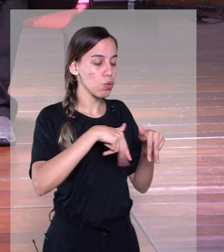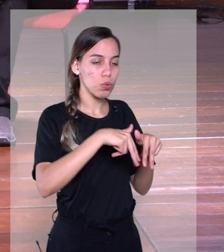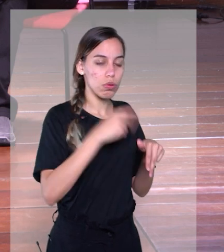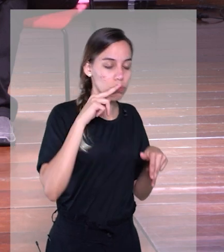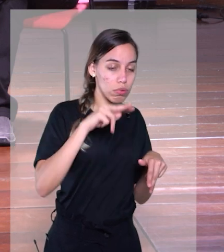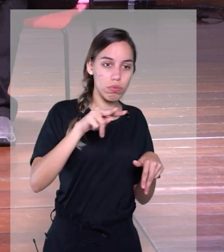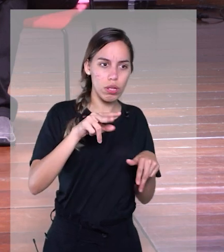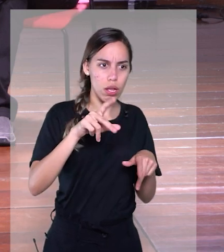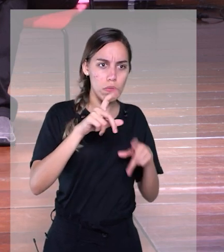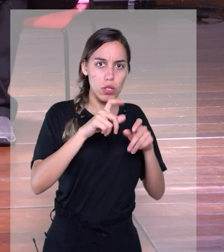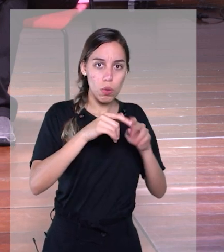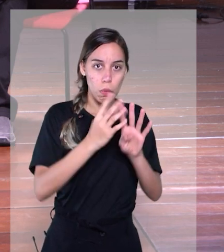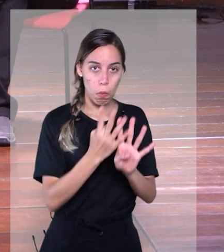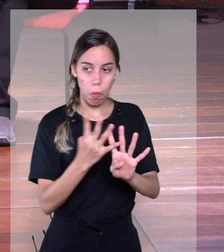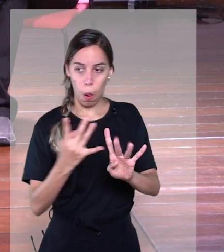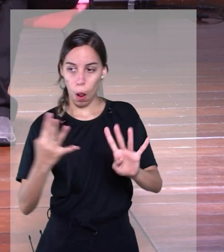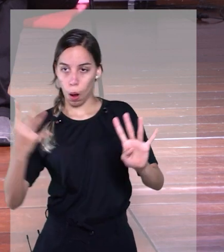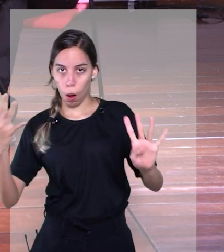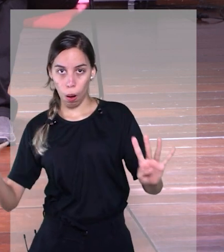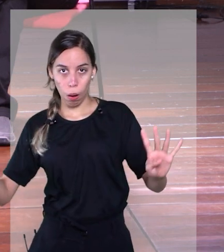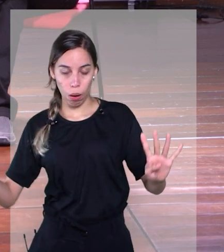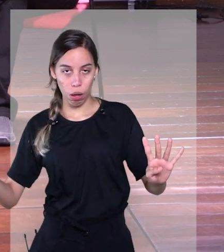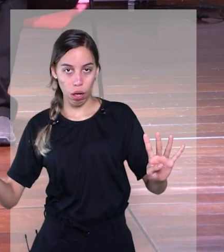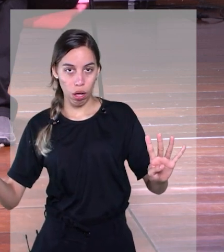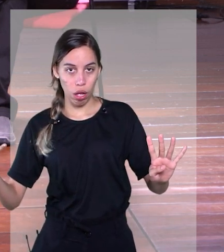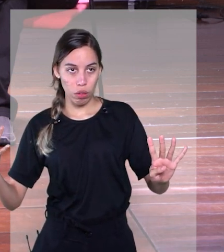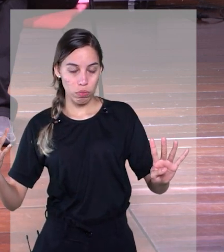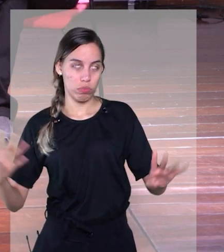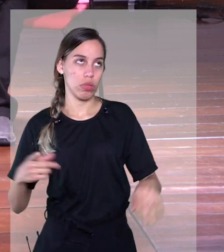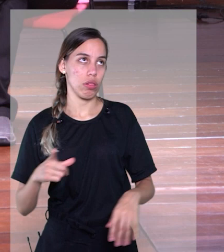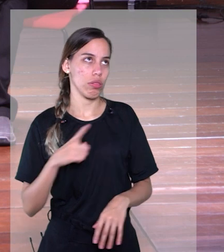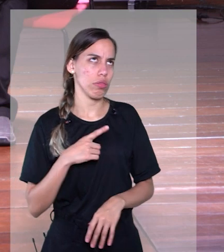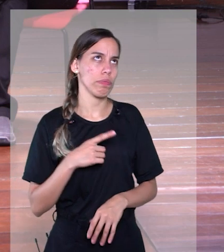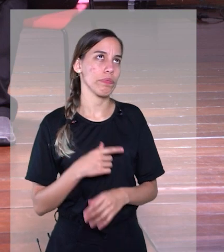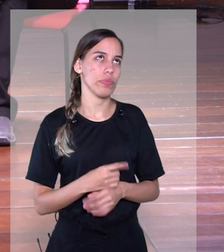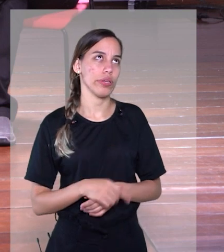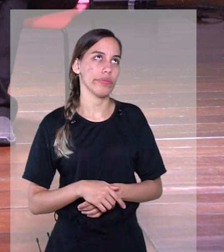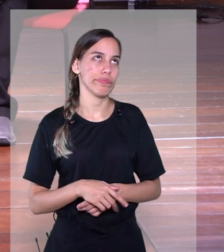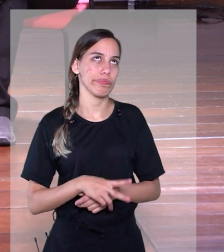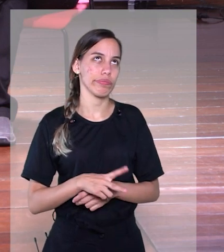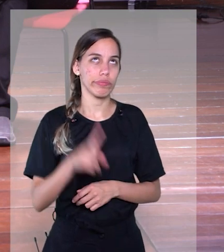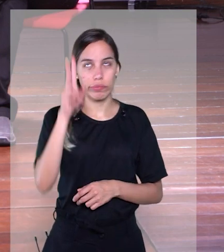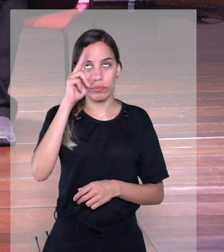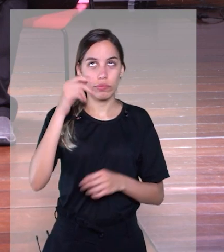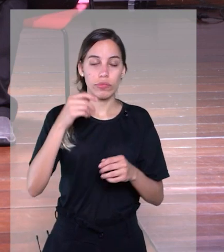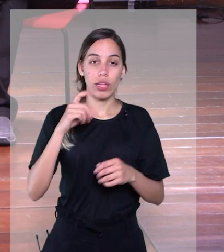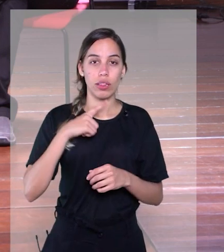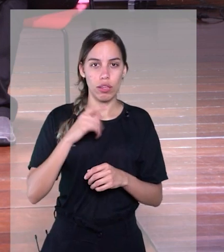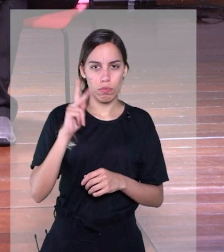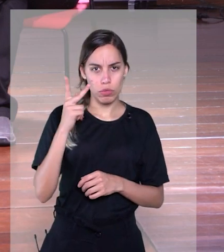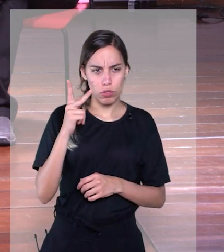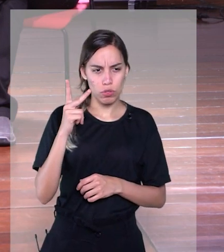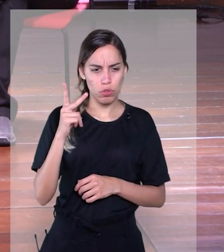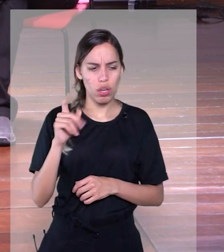incrível. Muito legal. Algumas pessoas não sabem que é o Carlos. Sei lá, uma vez eu vi um italiano, tu sai que é questo? Não, é um poeta